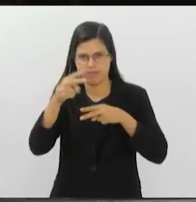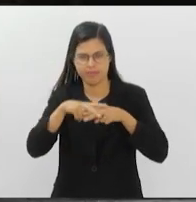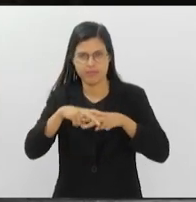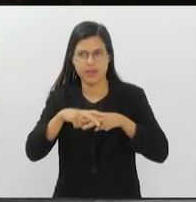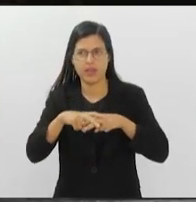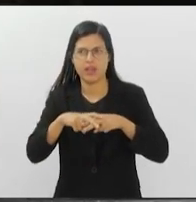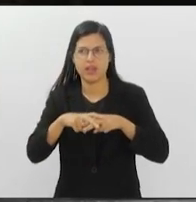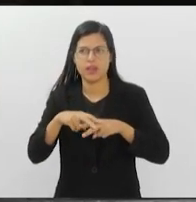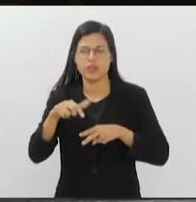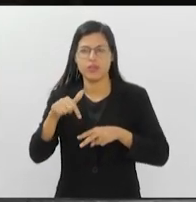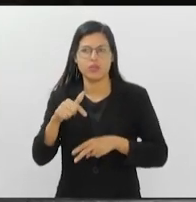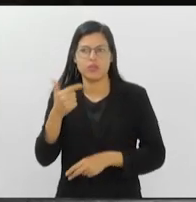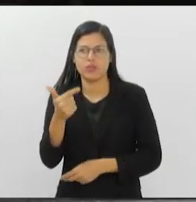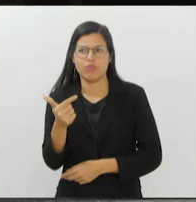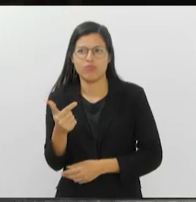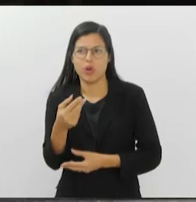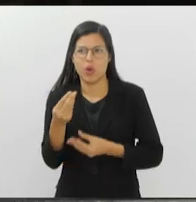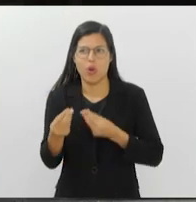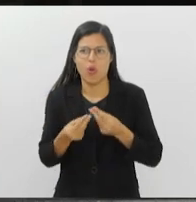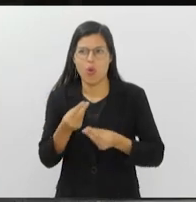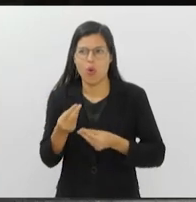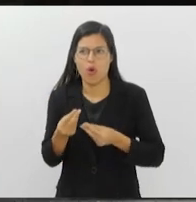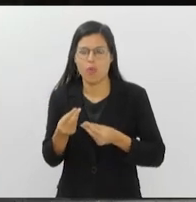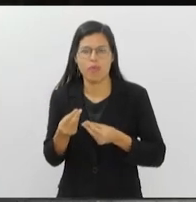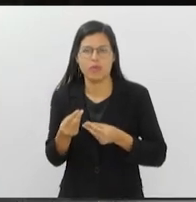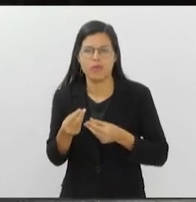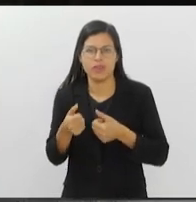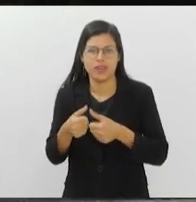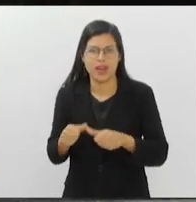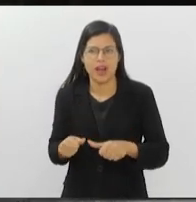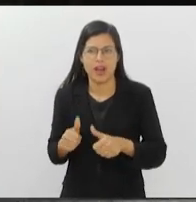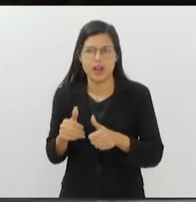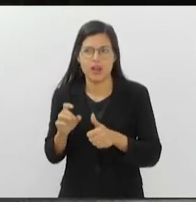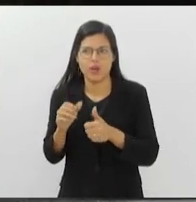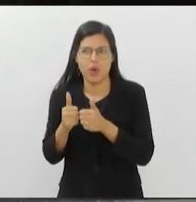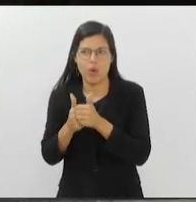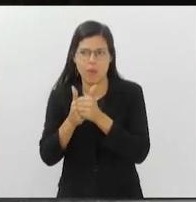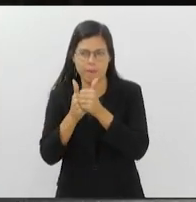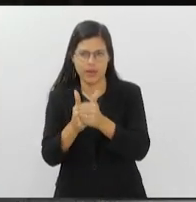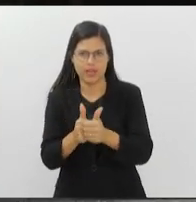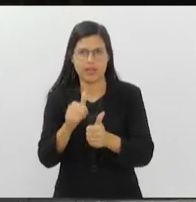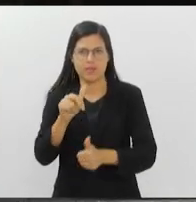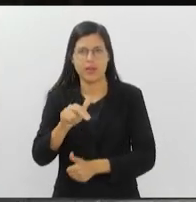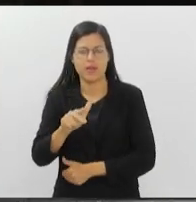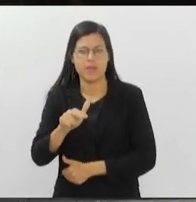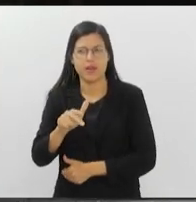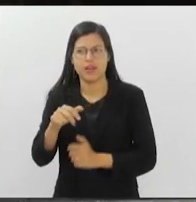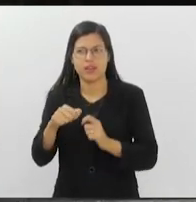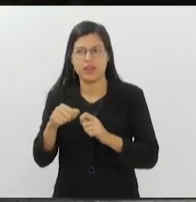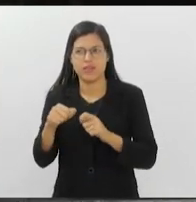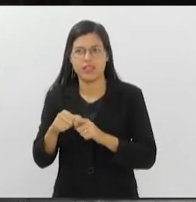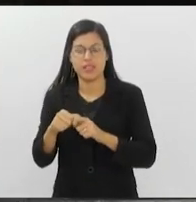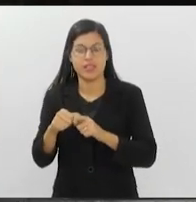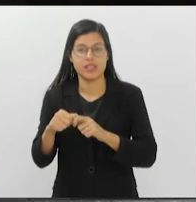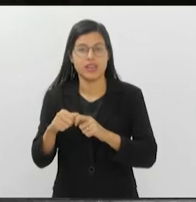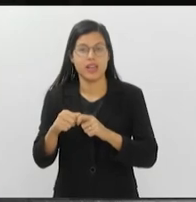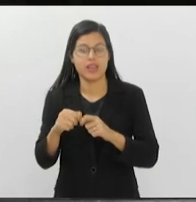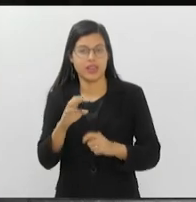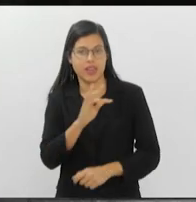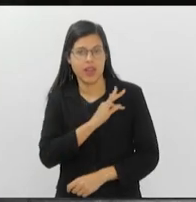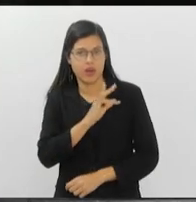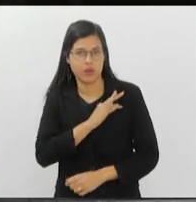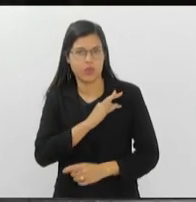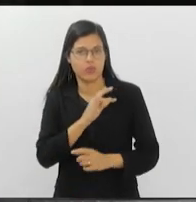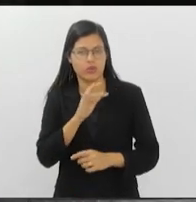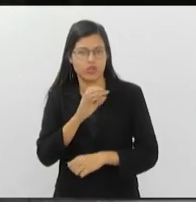do destino, não tinha com quem eu ficar, acompanhei minha irmã, que fazia técnico de enfermagem. E eu, nascida